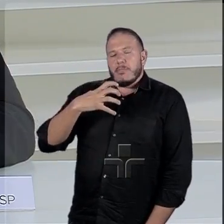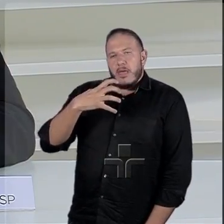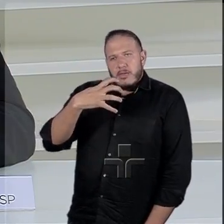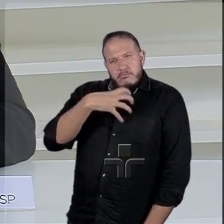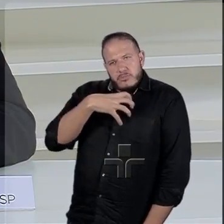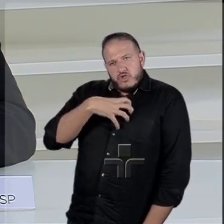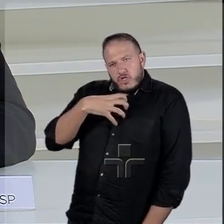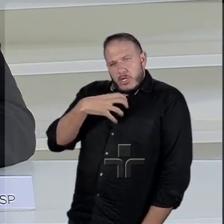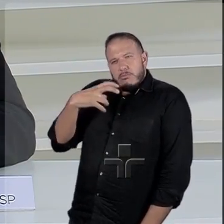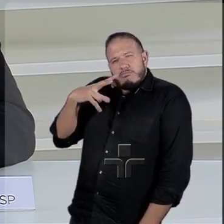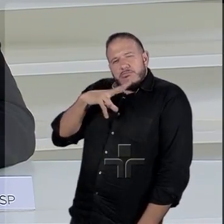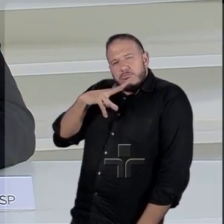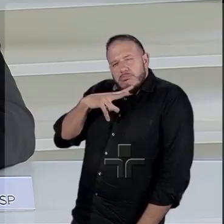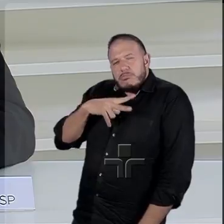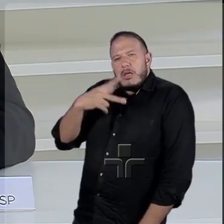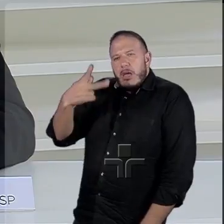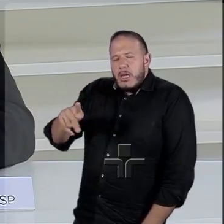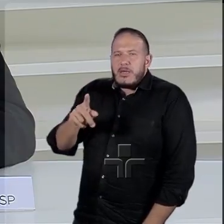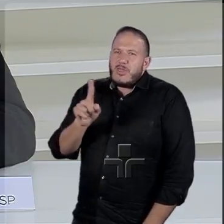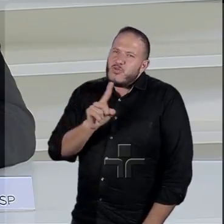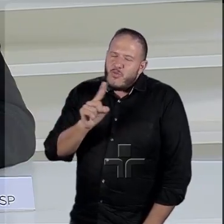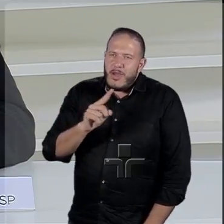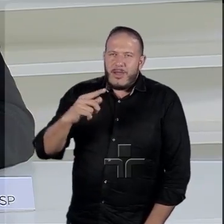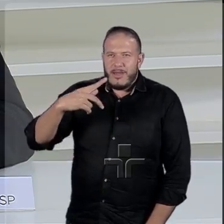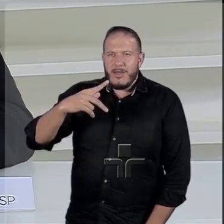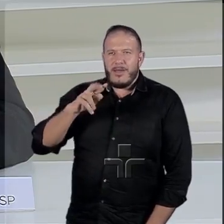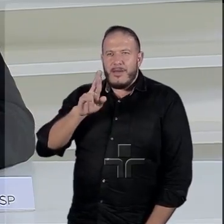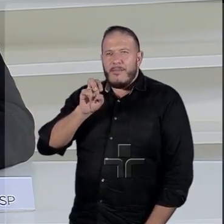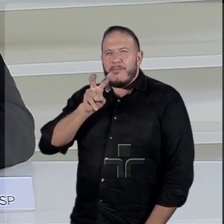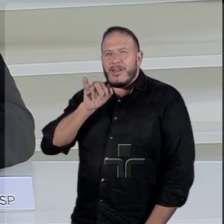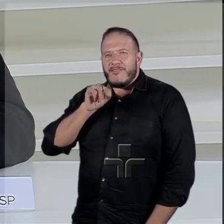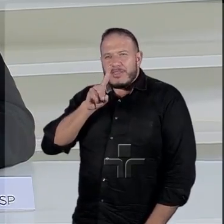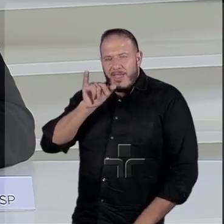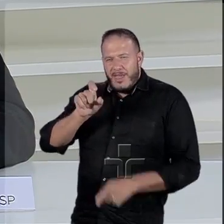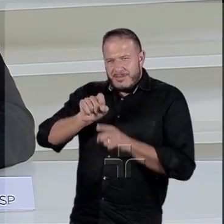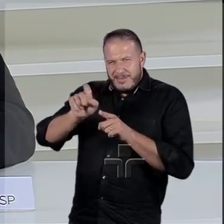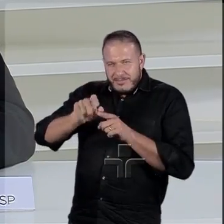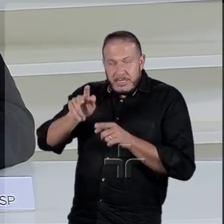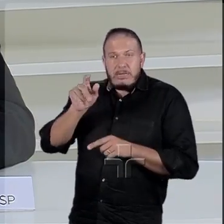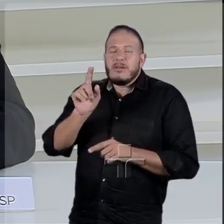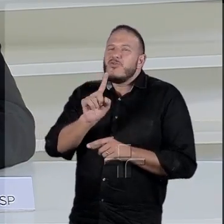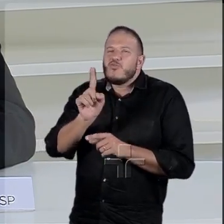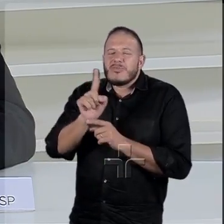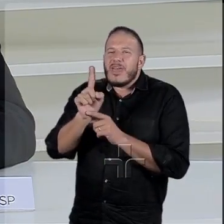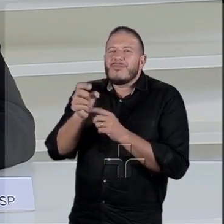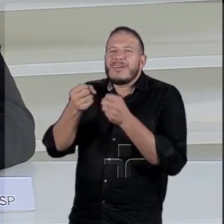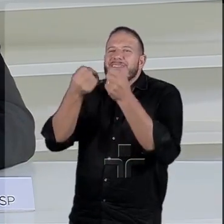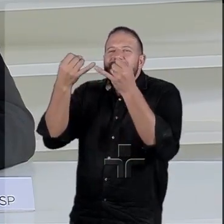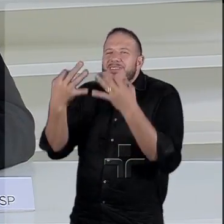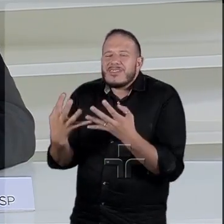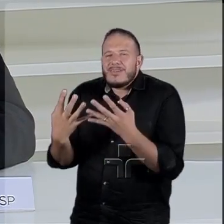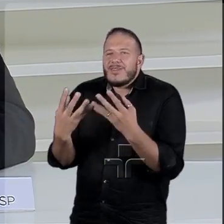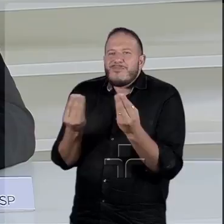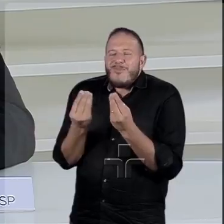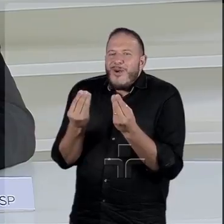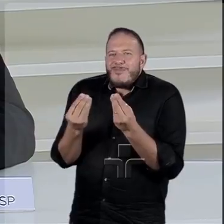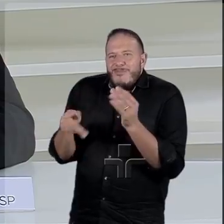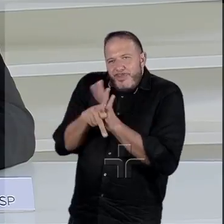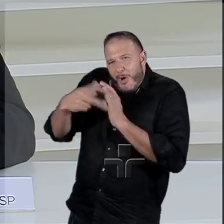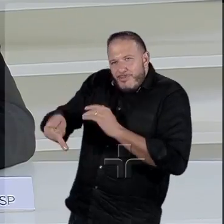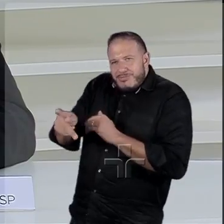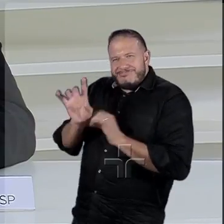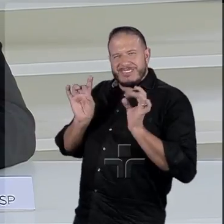particular de... nem é previdenciário, porque não há definição legal de um sistema previdenciário para as Forças